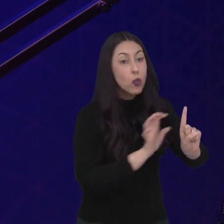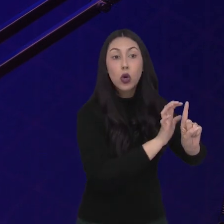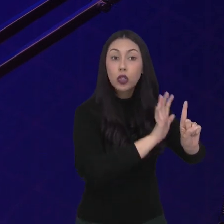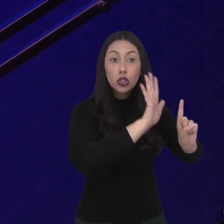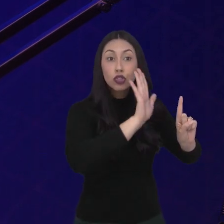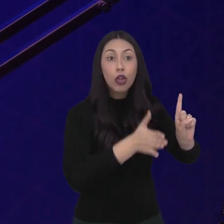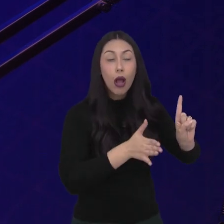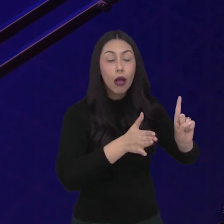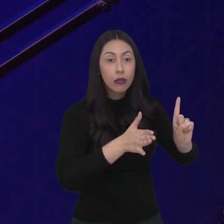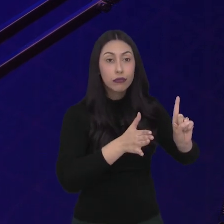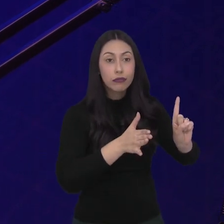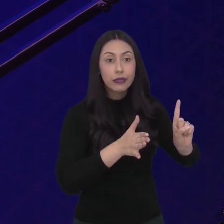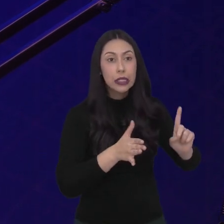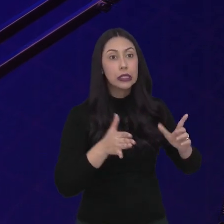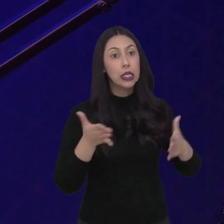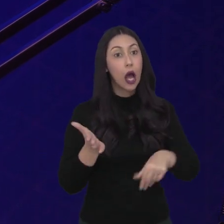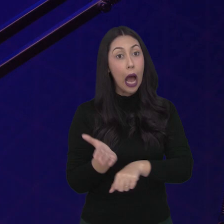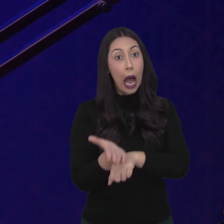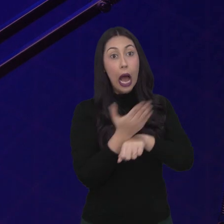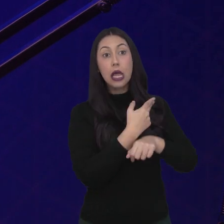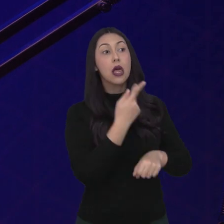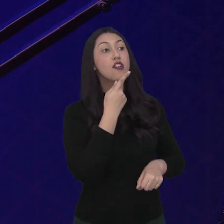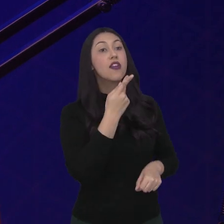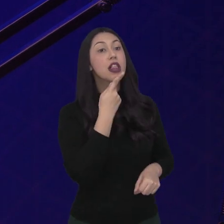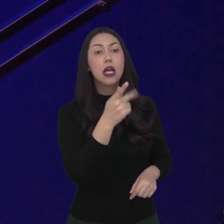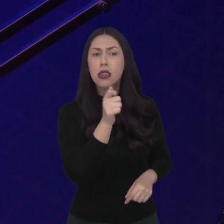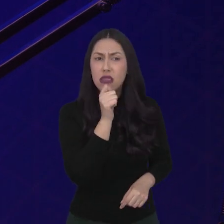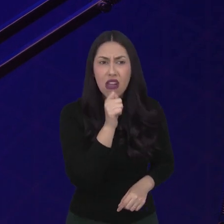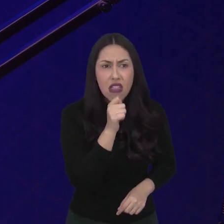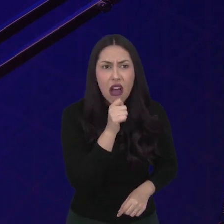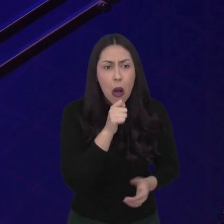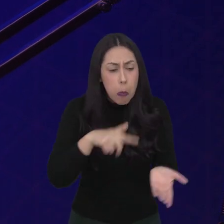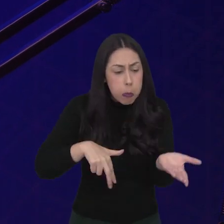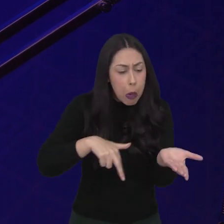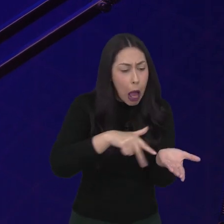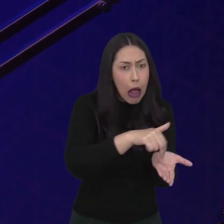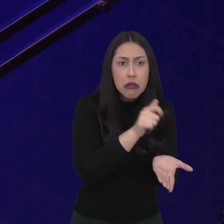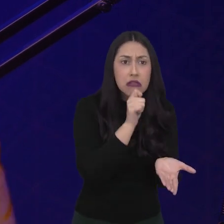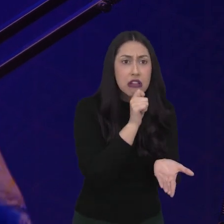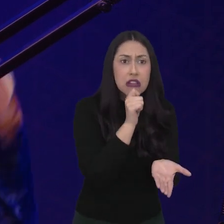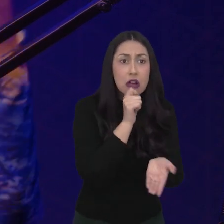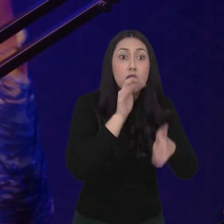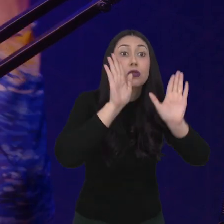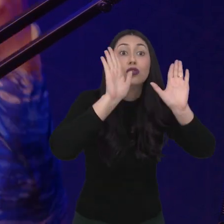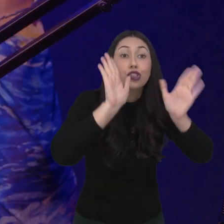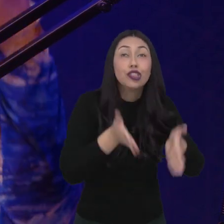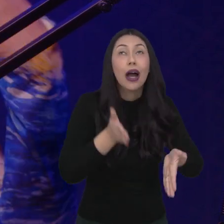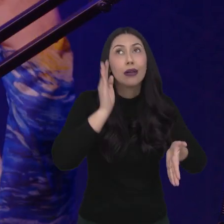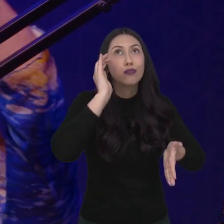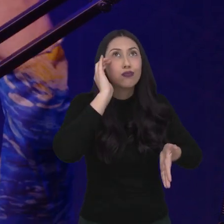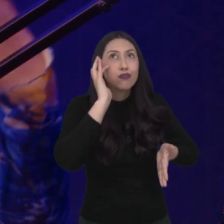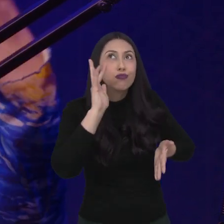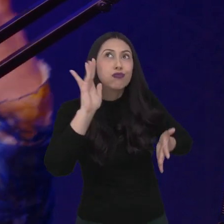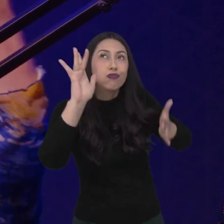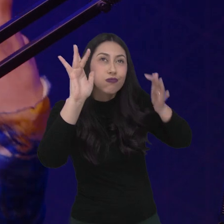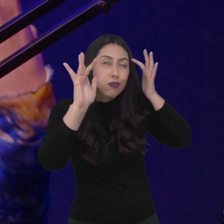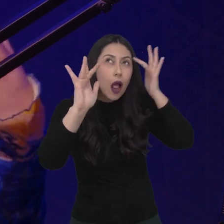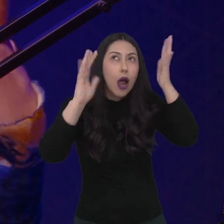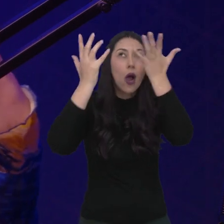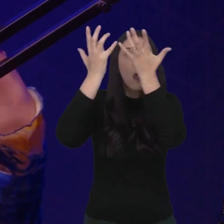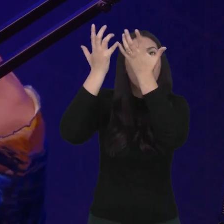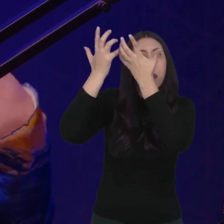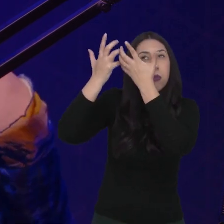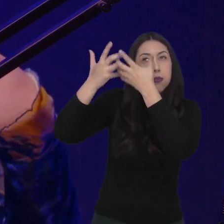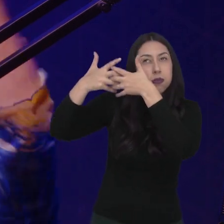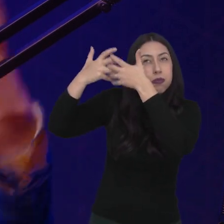que nascem com a gente. Então, assim, antes da gente aprender a falar, antes da gente aprender a andar, são processos que já estão ali funcionando na